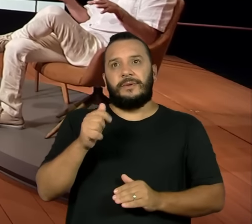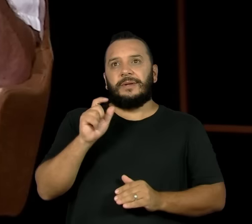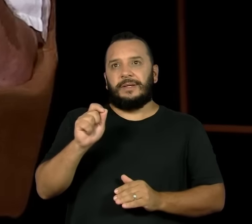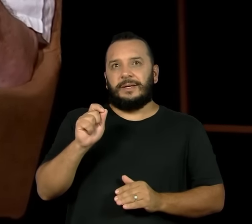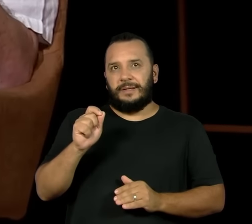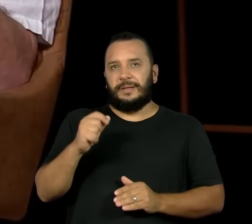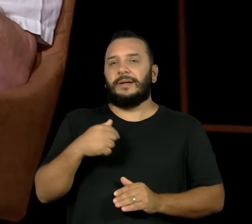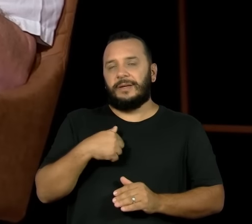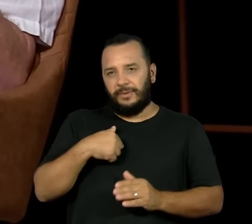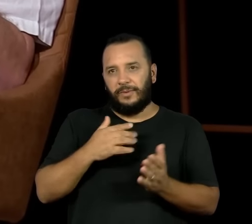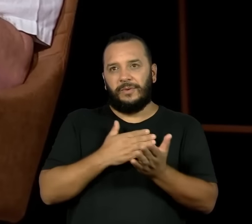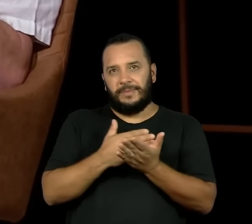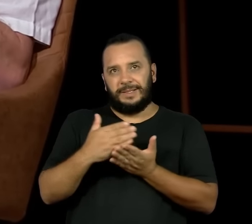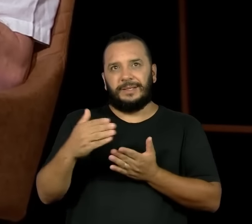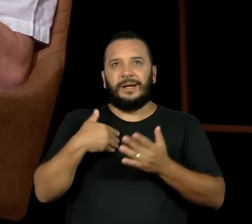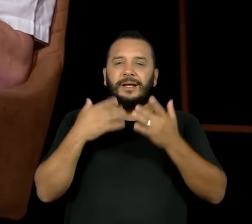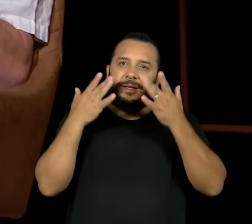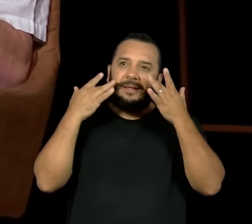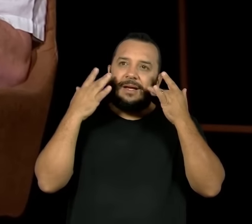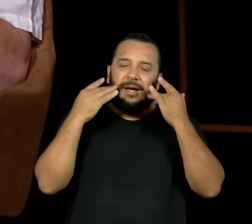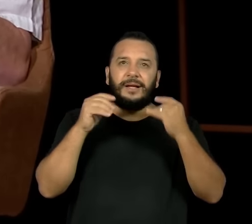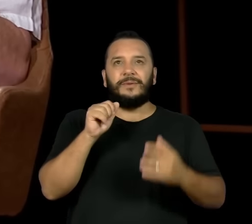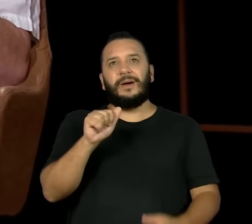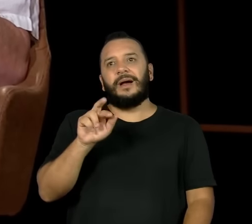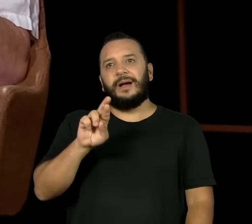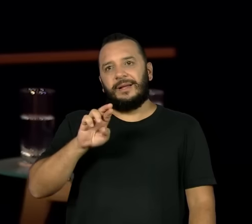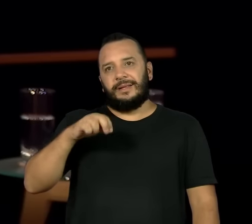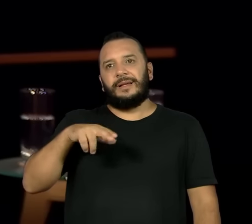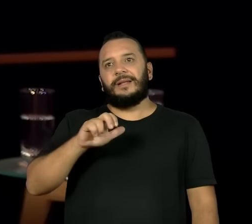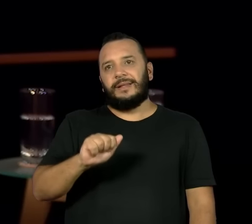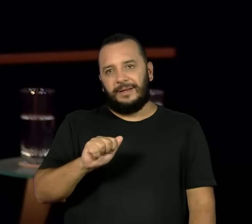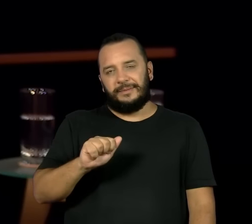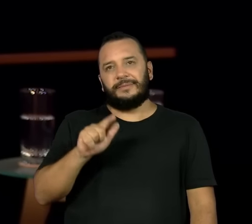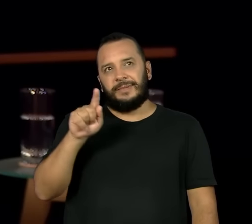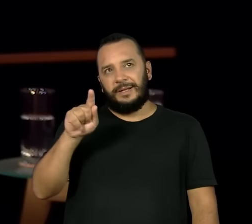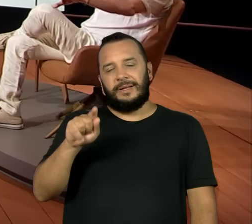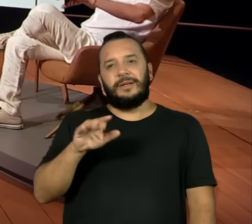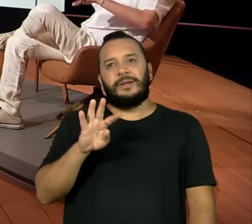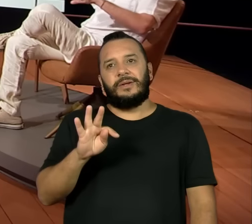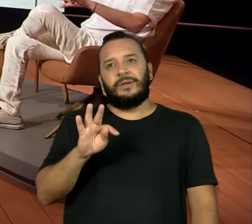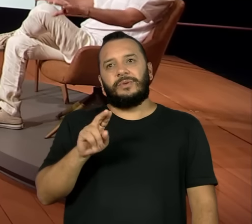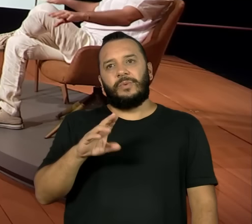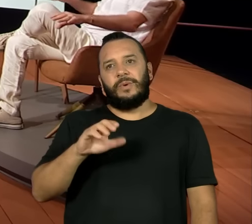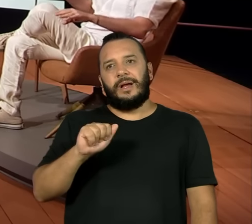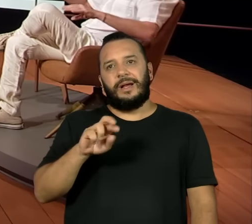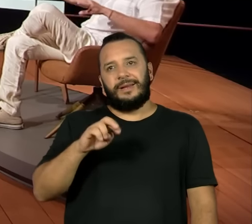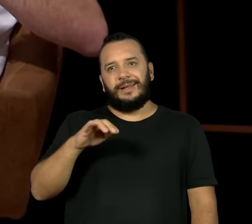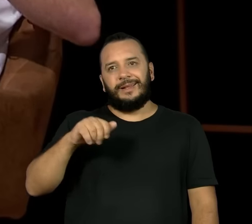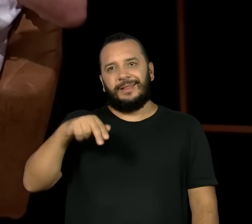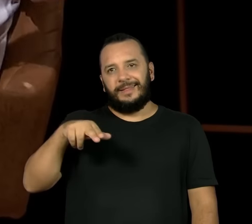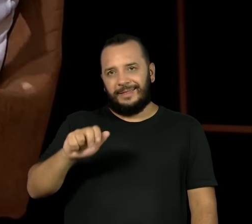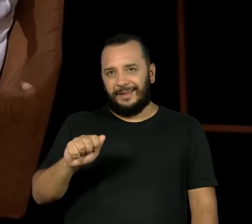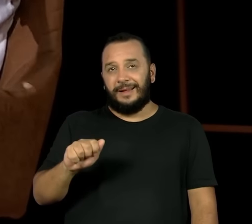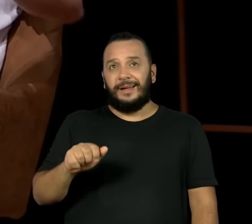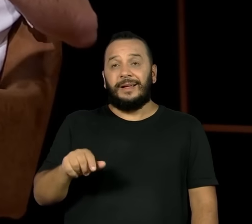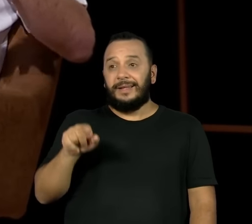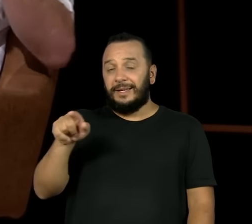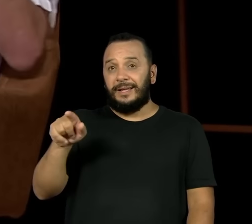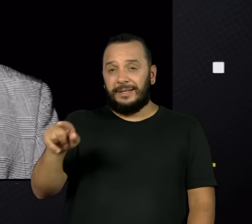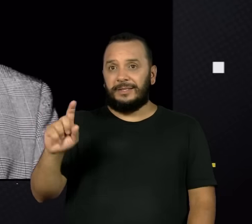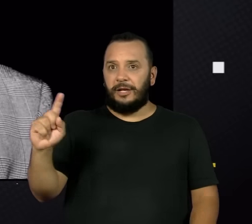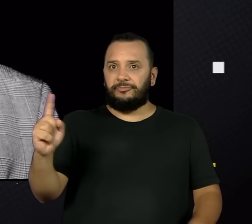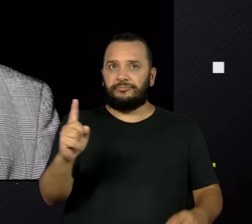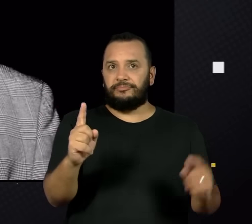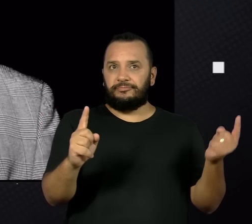queria começar pelo Arena então eu fiz lá no tucarena e cada um com processo diferente